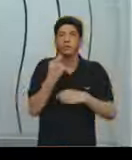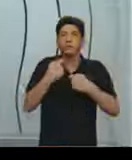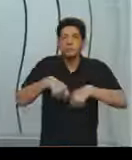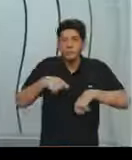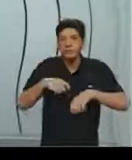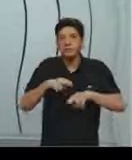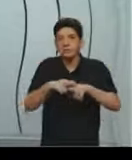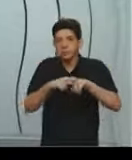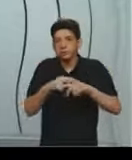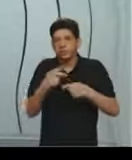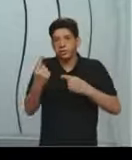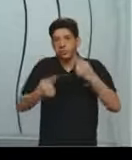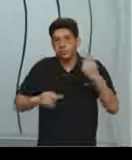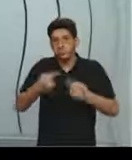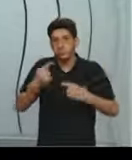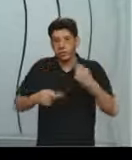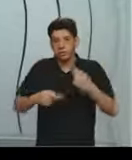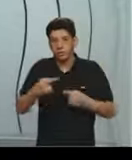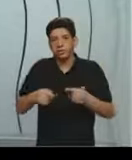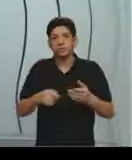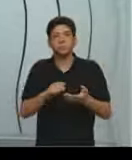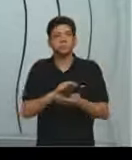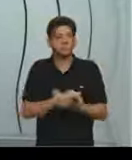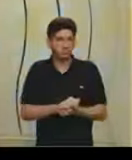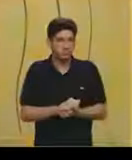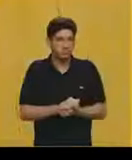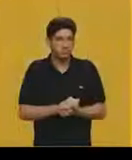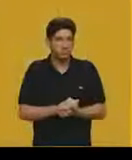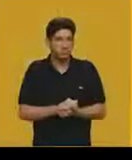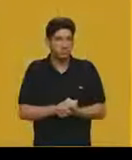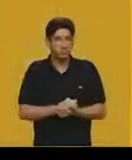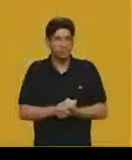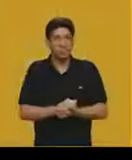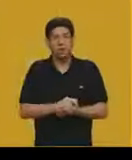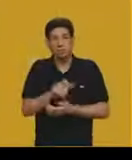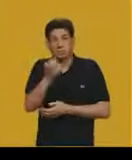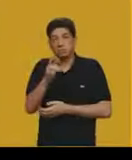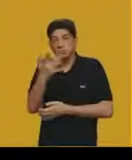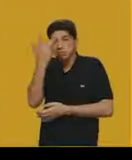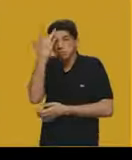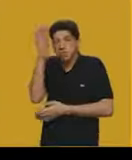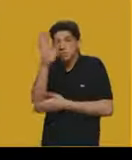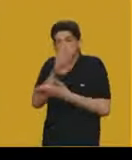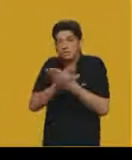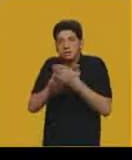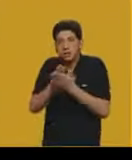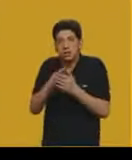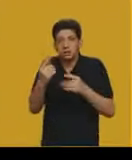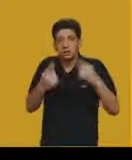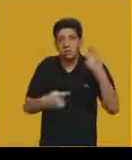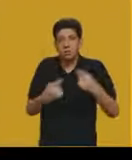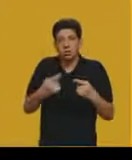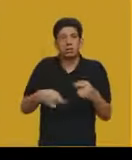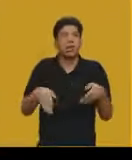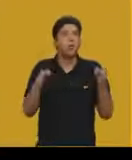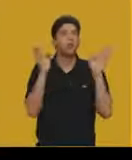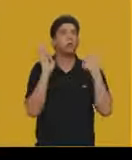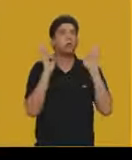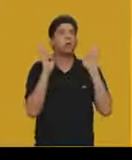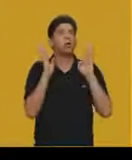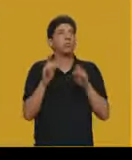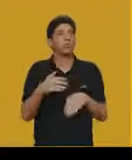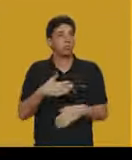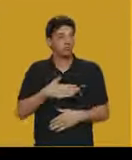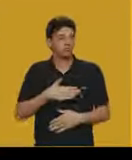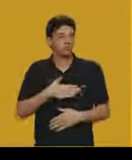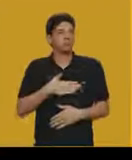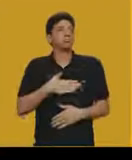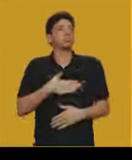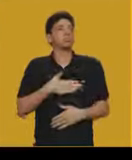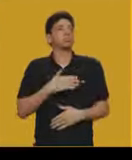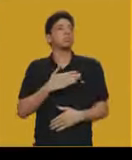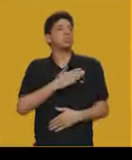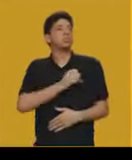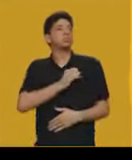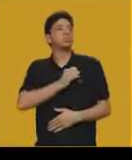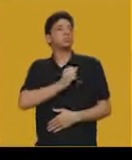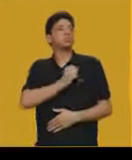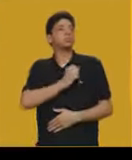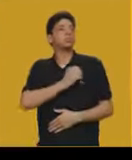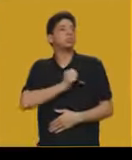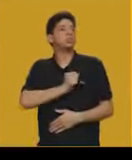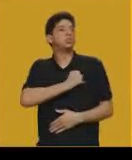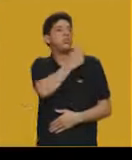políticas e o analfabeto político é tão burro que se orgulha e estufa o peito dizendo que odeia a política